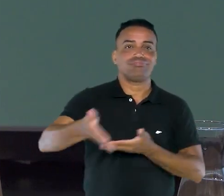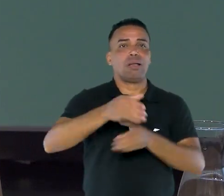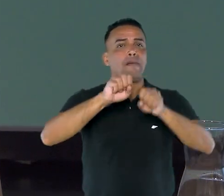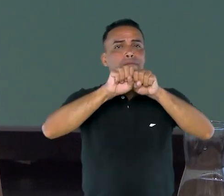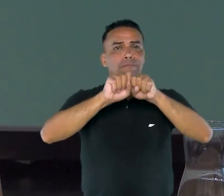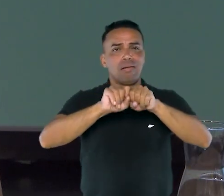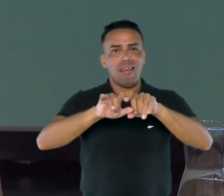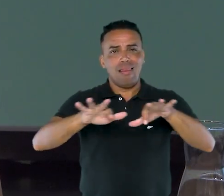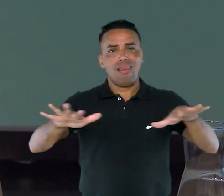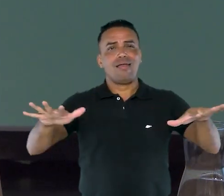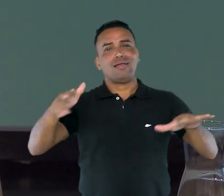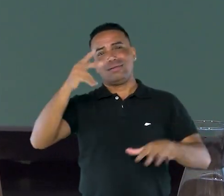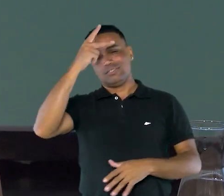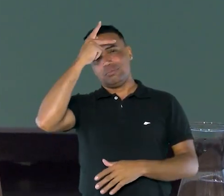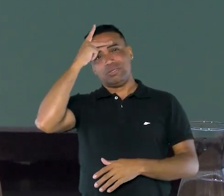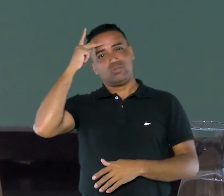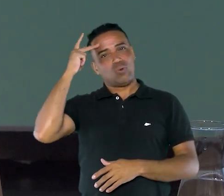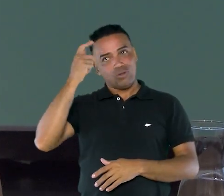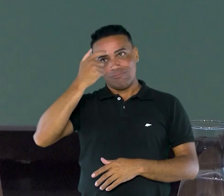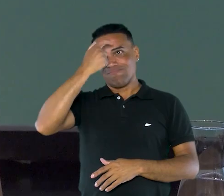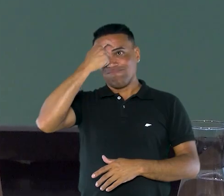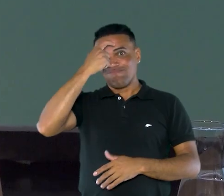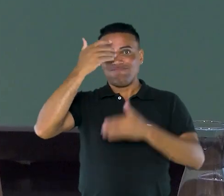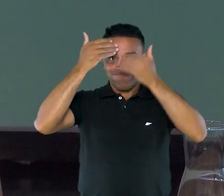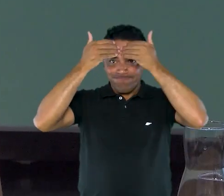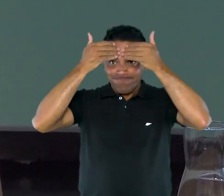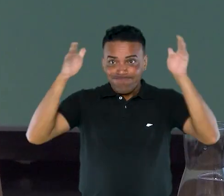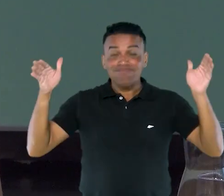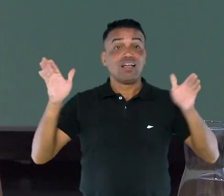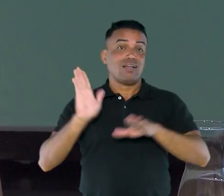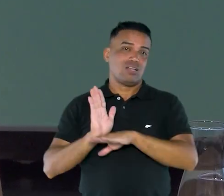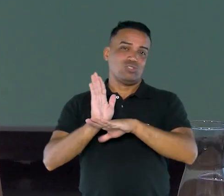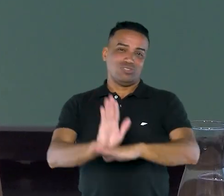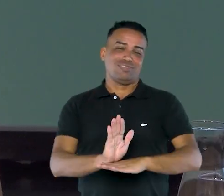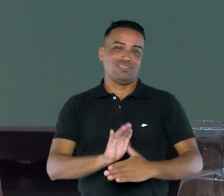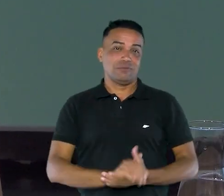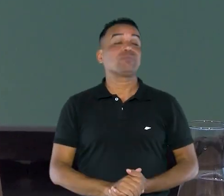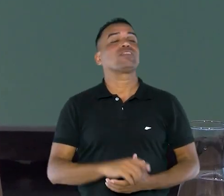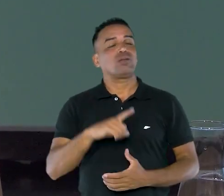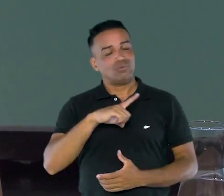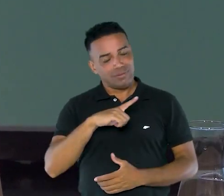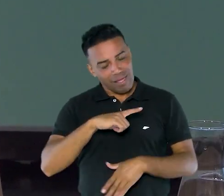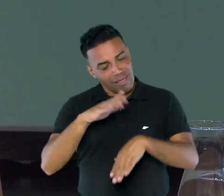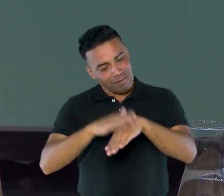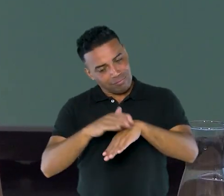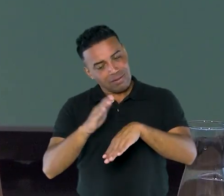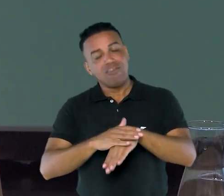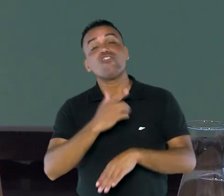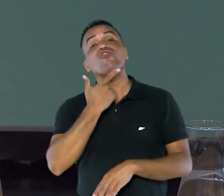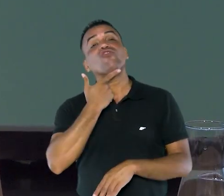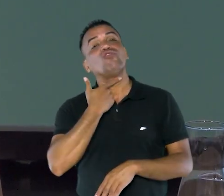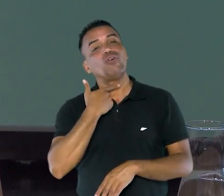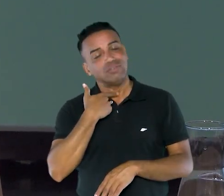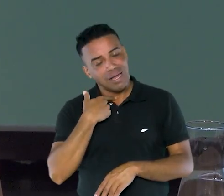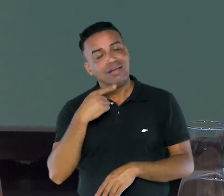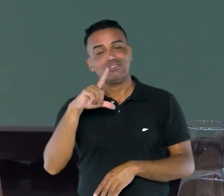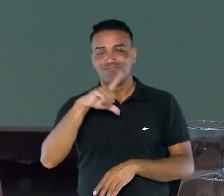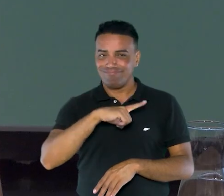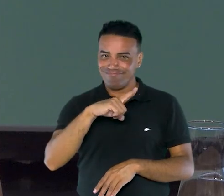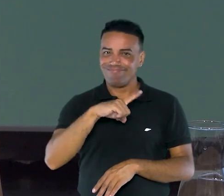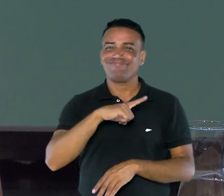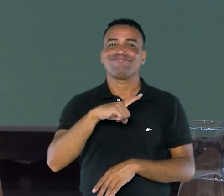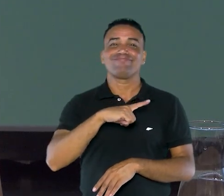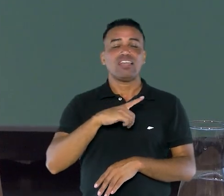ou milhões de mentes, né? Então, assim, existe essa vontade, existe,